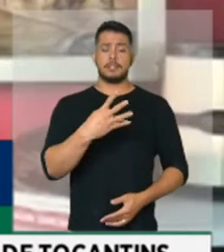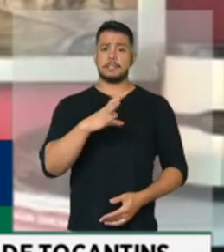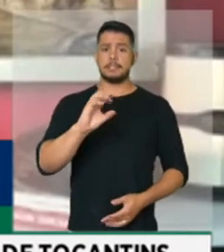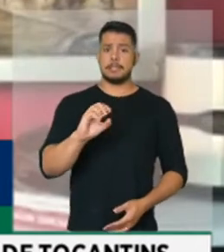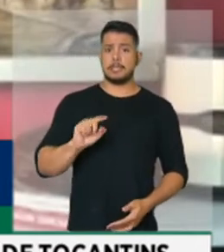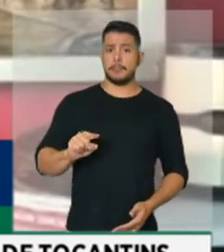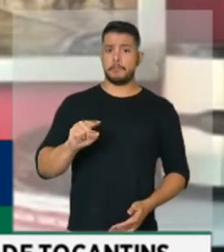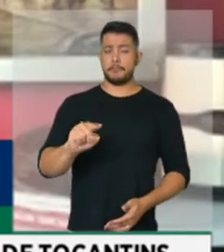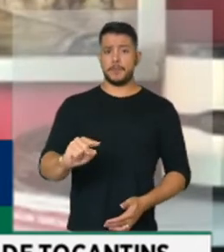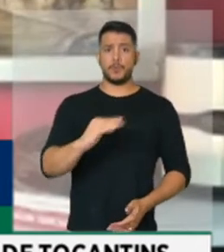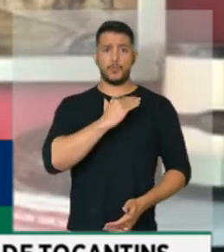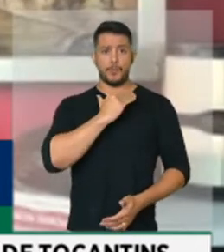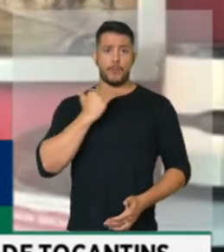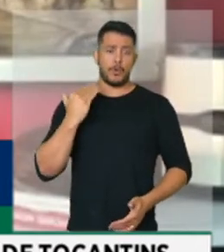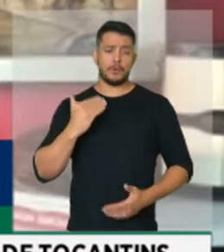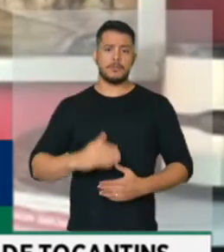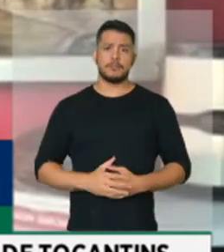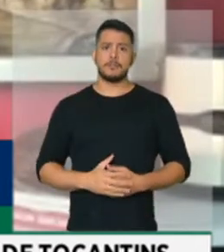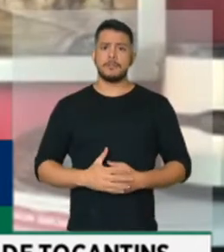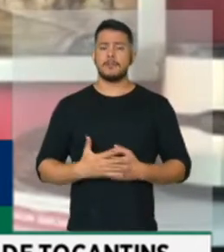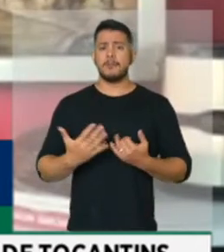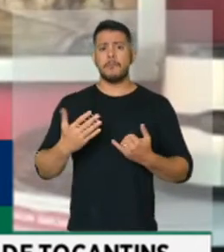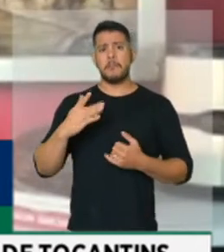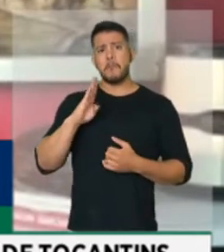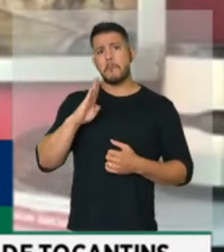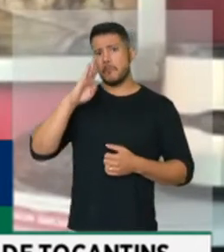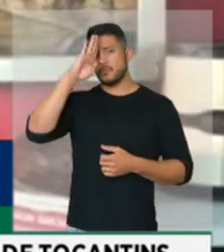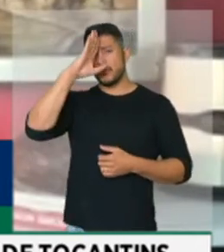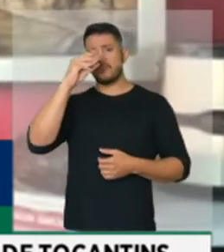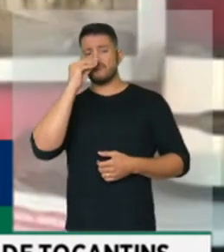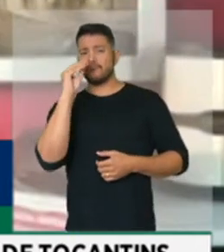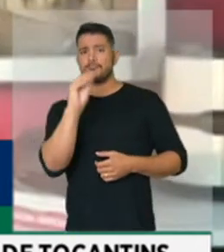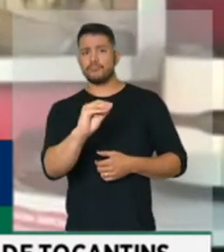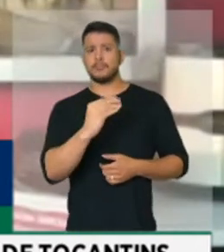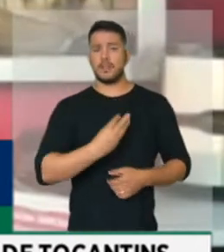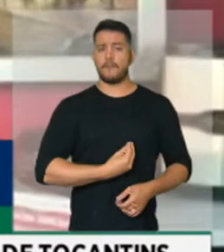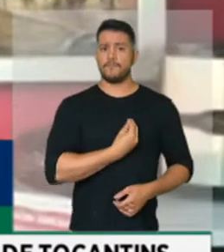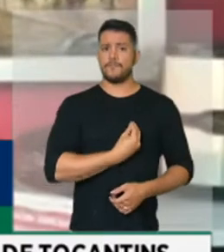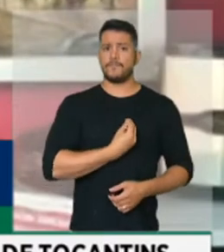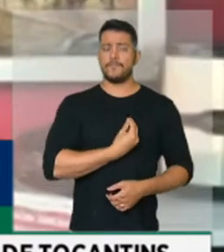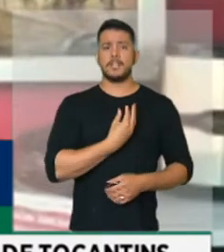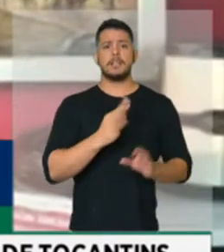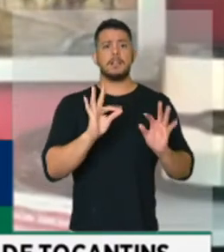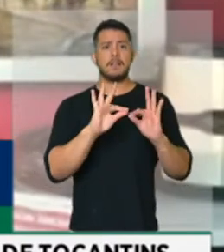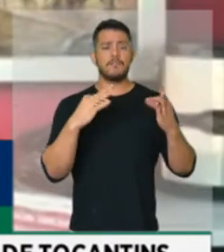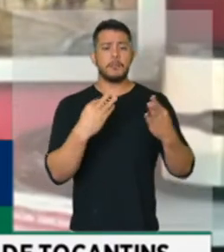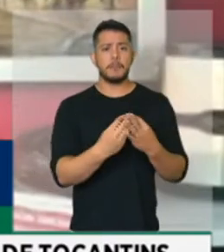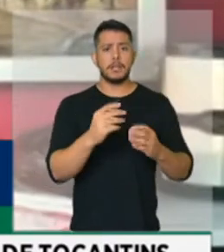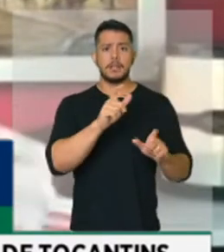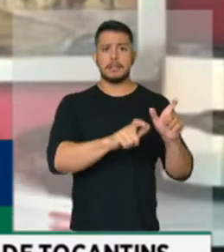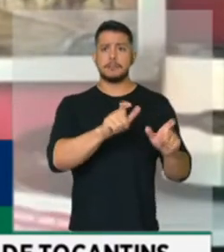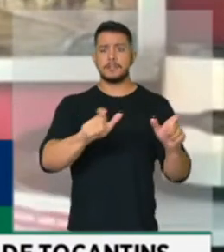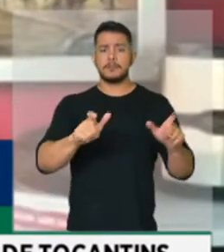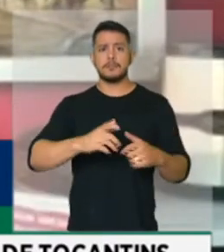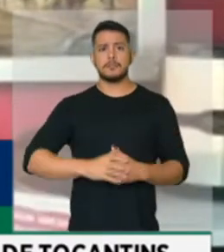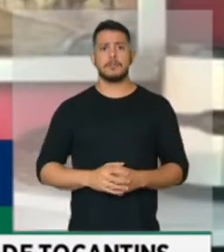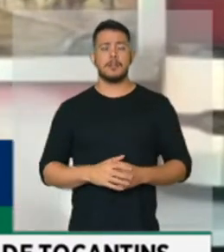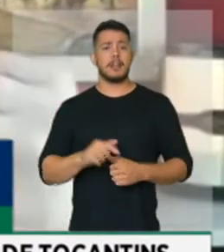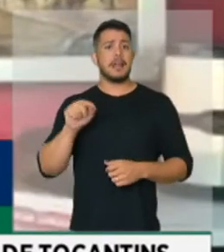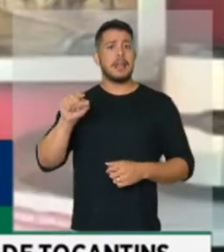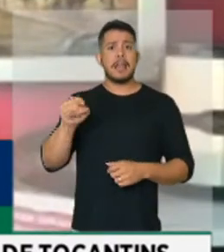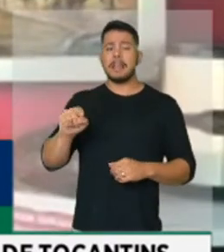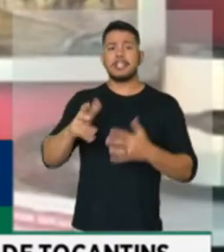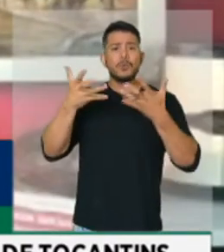país. Ele despreza a vida das pessoas e dos familiares dessas pessoas que morreram. Ele negou a vacina,